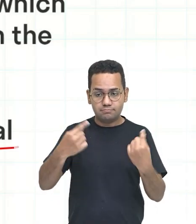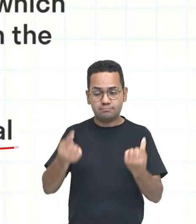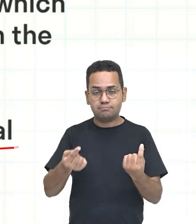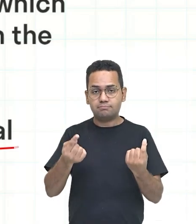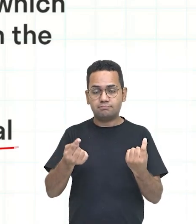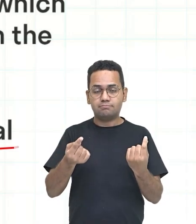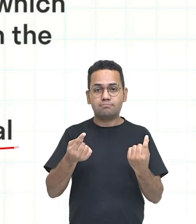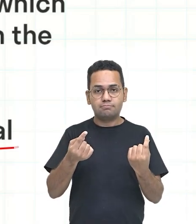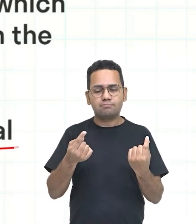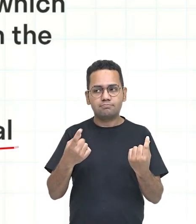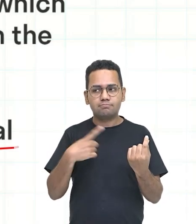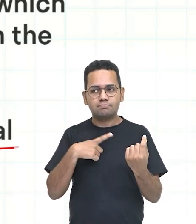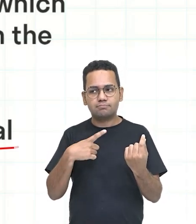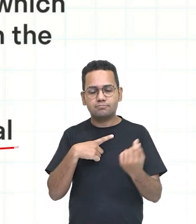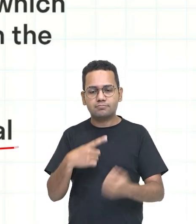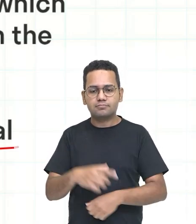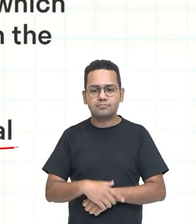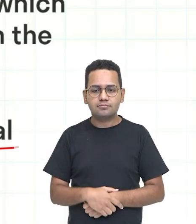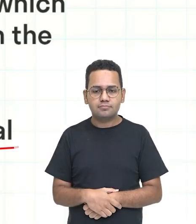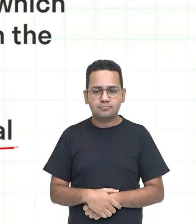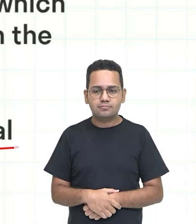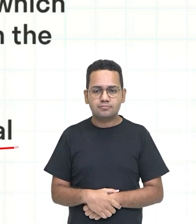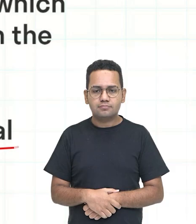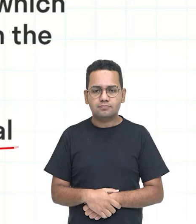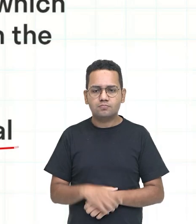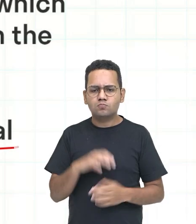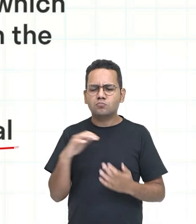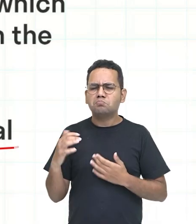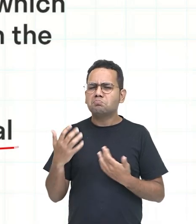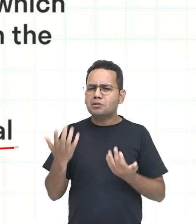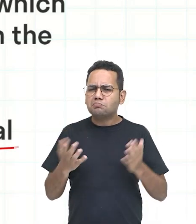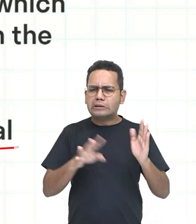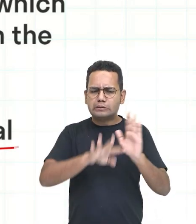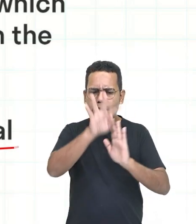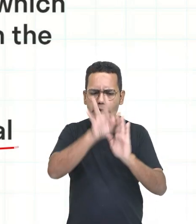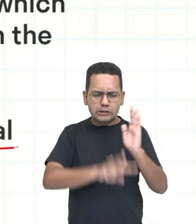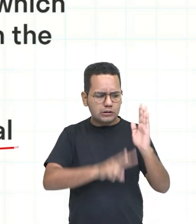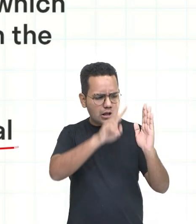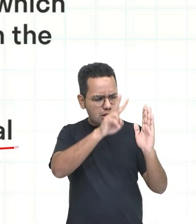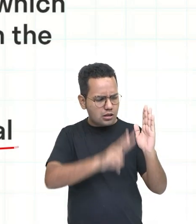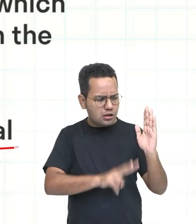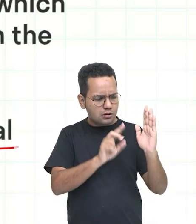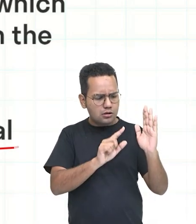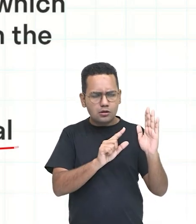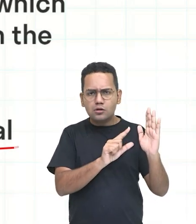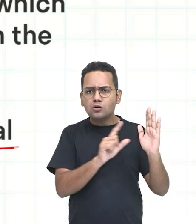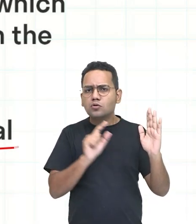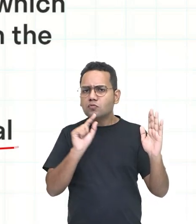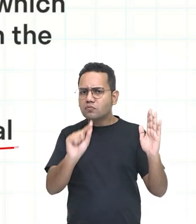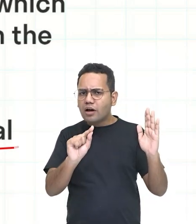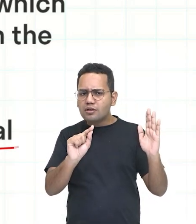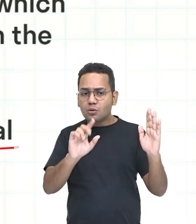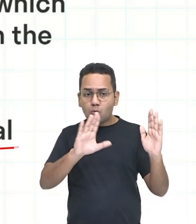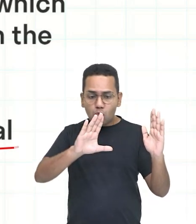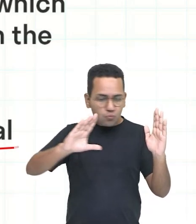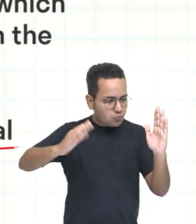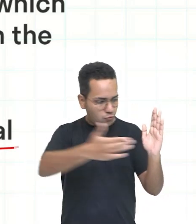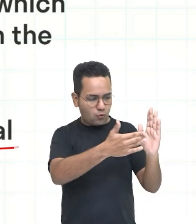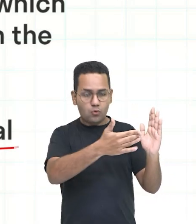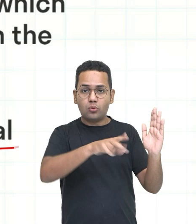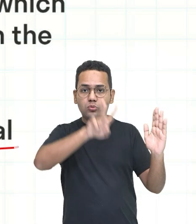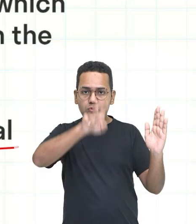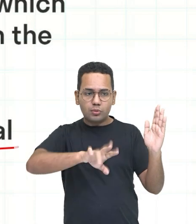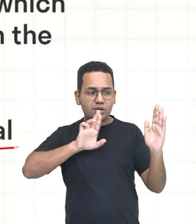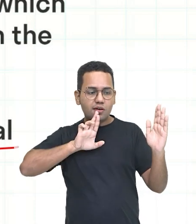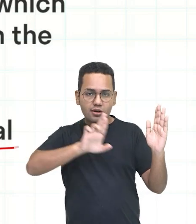dessa nossa pergunta. Então, quando você lê o texto, você pode fazer a leitura da pergunta, aí você vai direcionado direto para